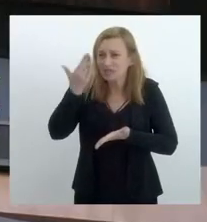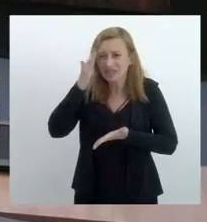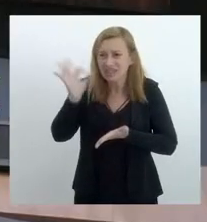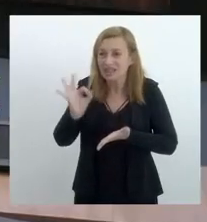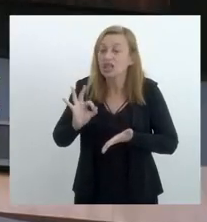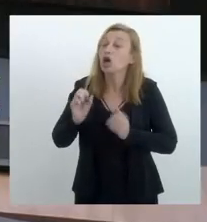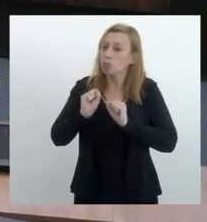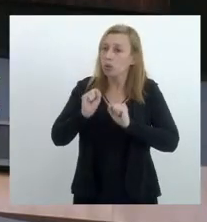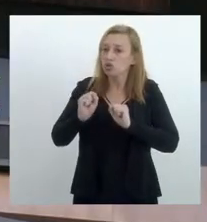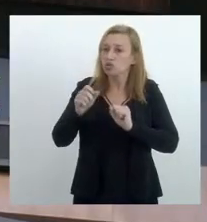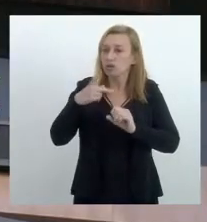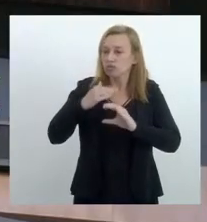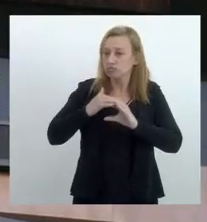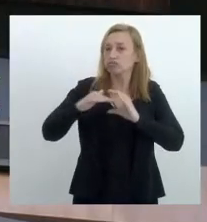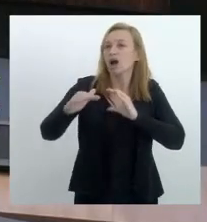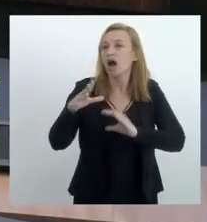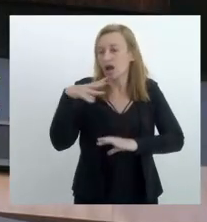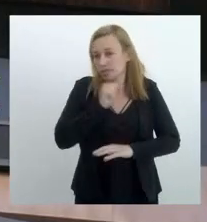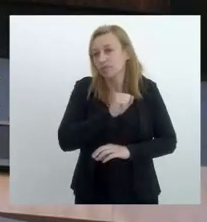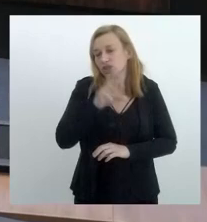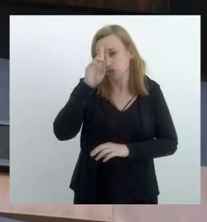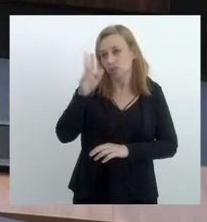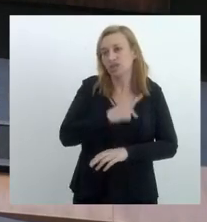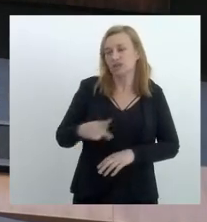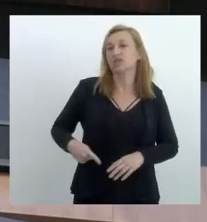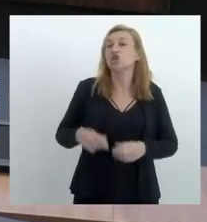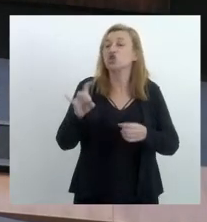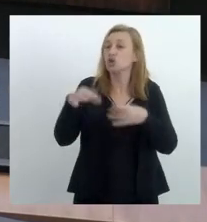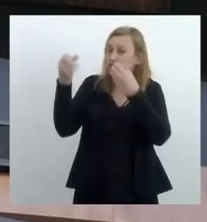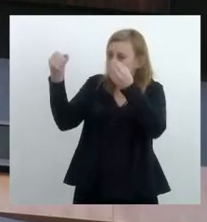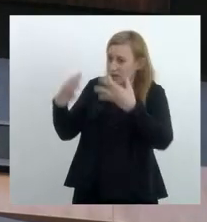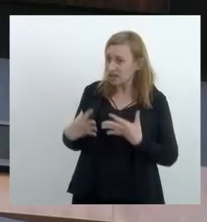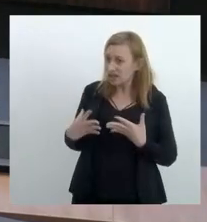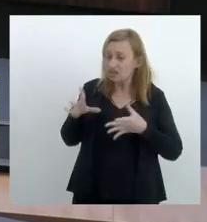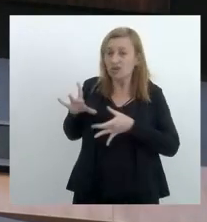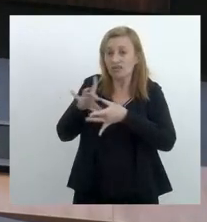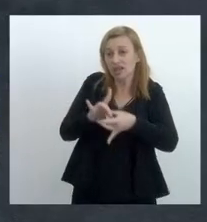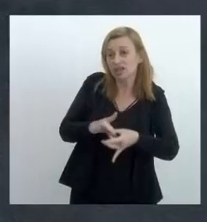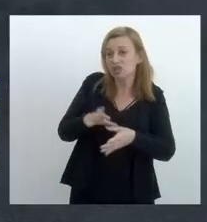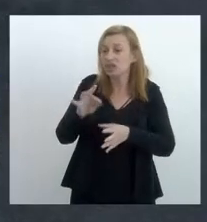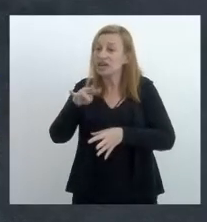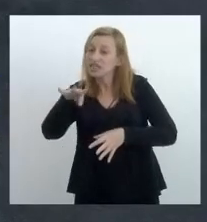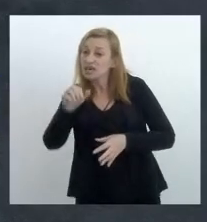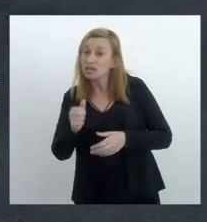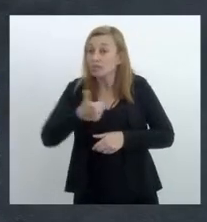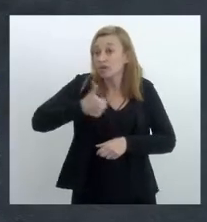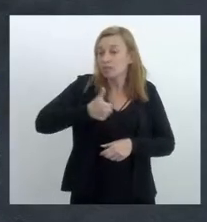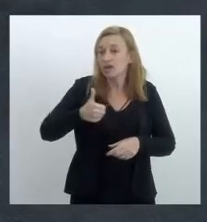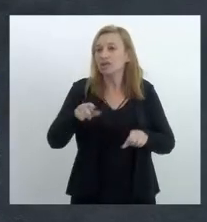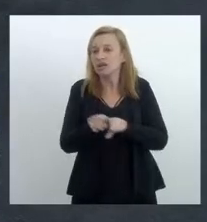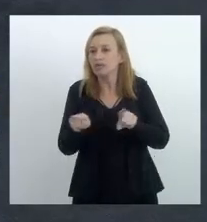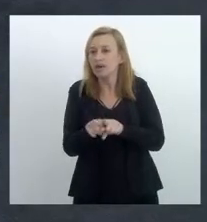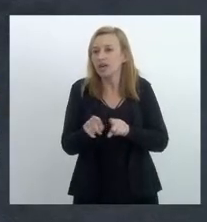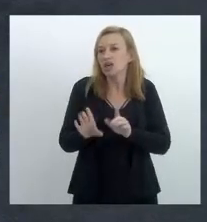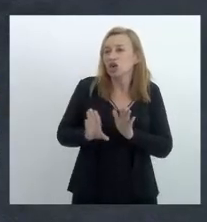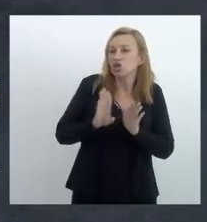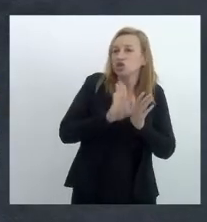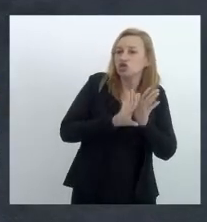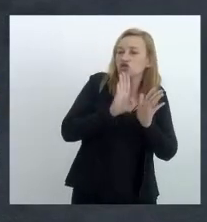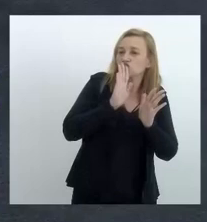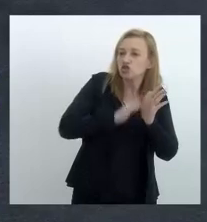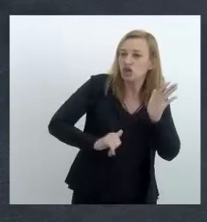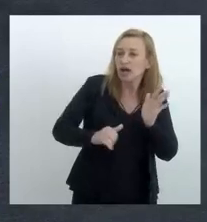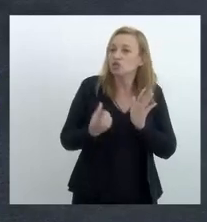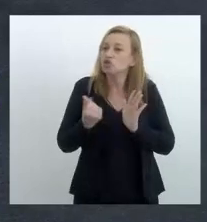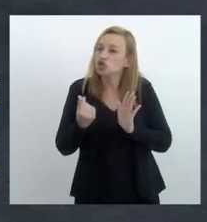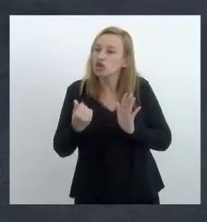repetir rapidamente as perguntas? É impossível para mim. Seria só uma explicação a respeito da vinculação das receitas primárias e do saque das contas judiciais,